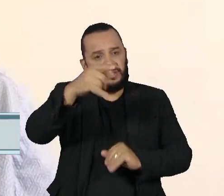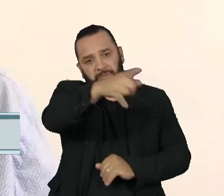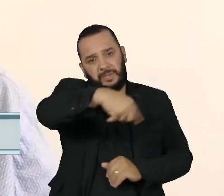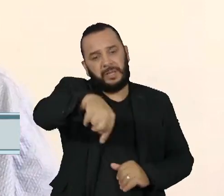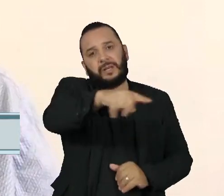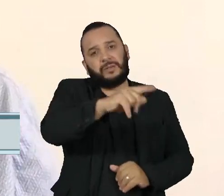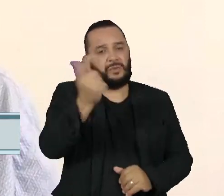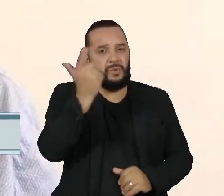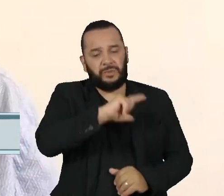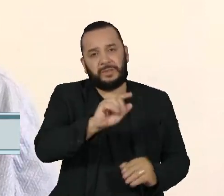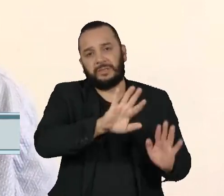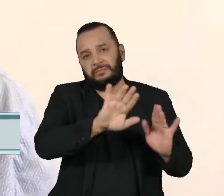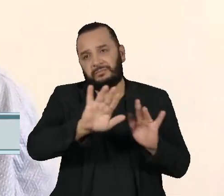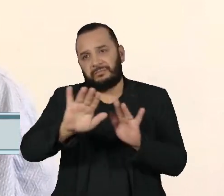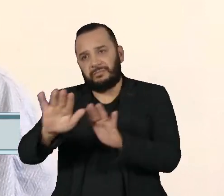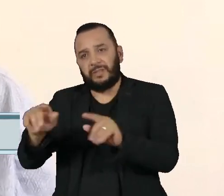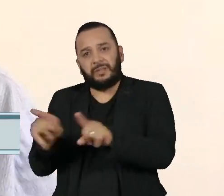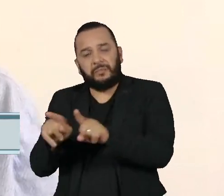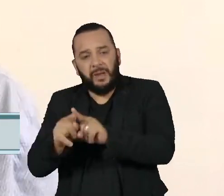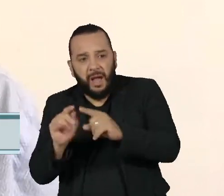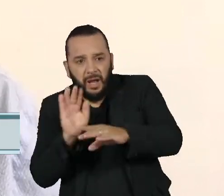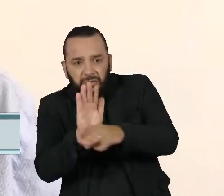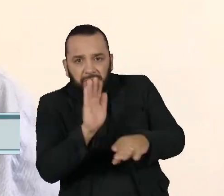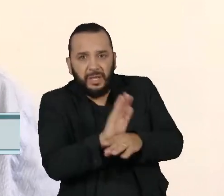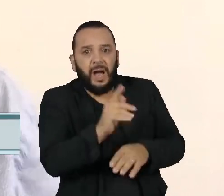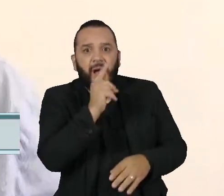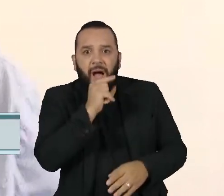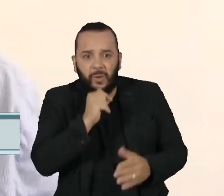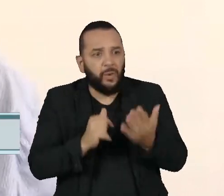estabelecimento da ajuda humanitária. E não é